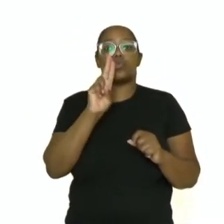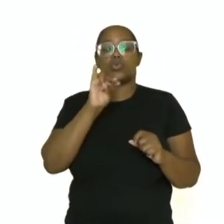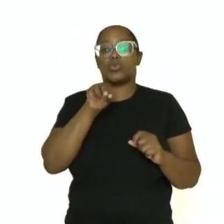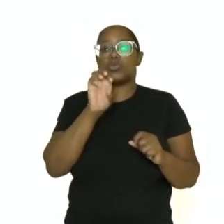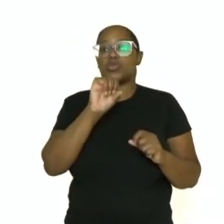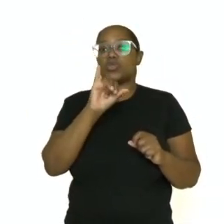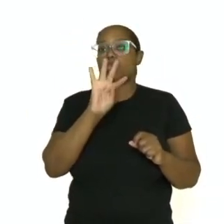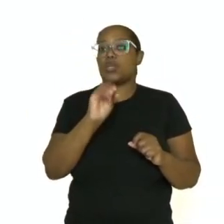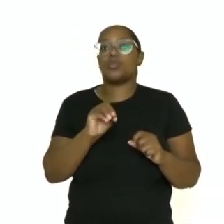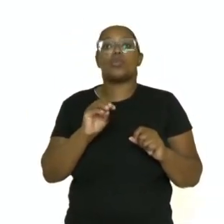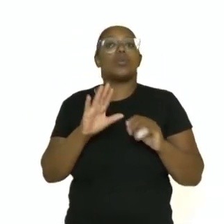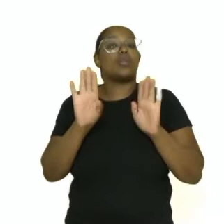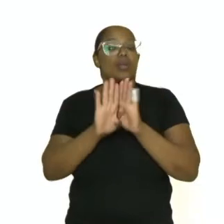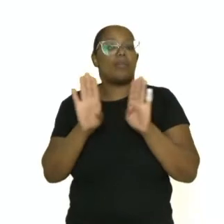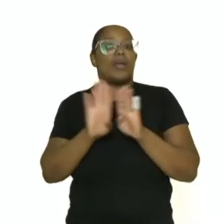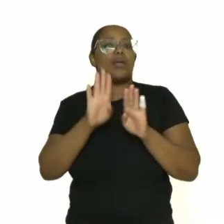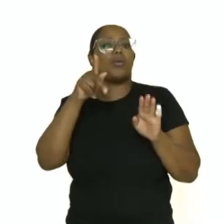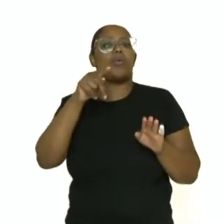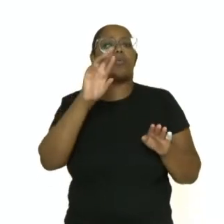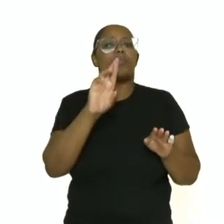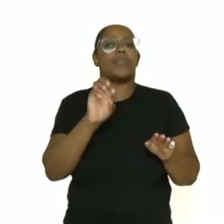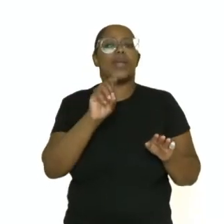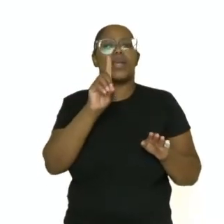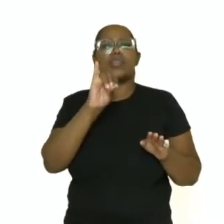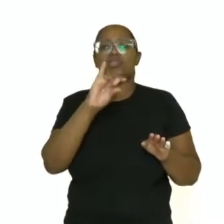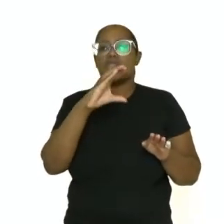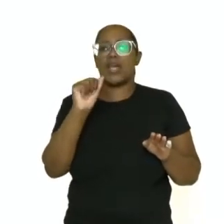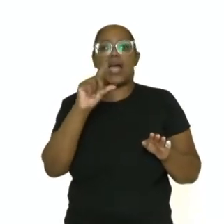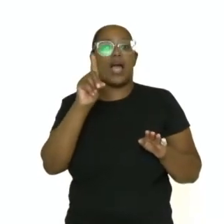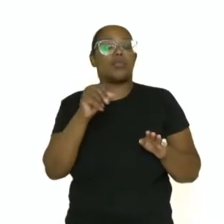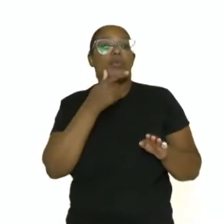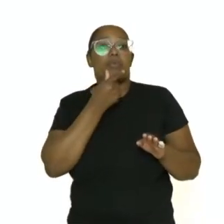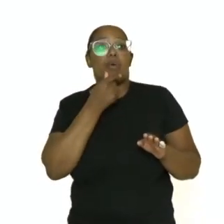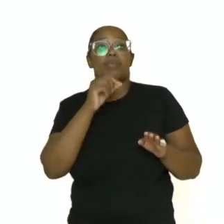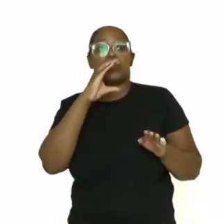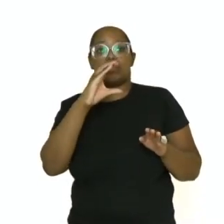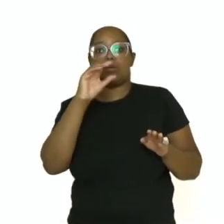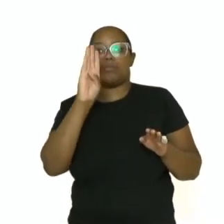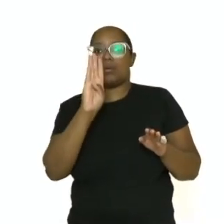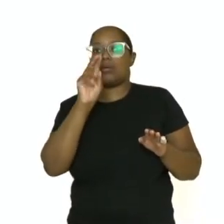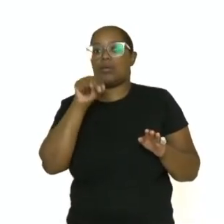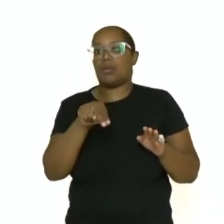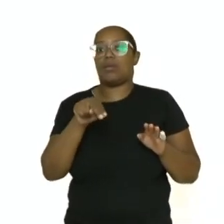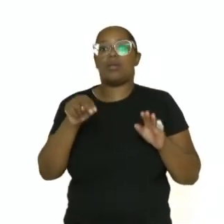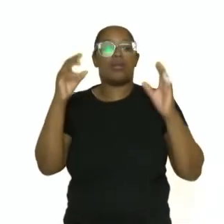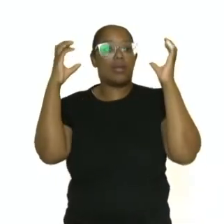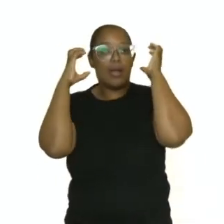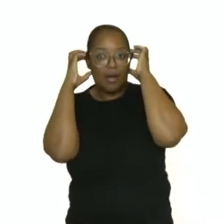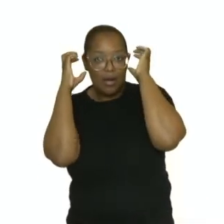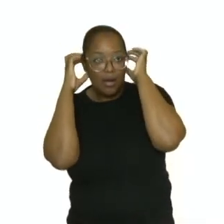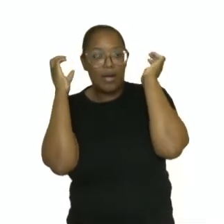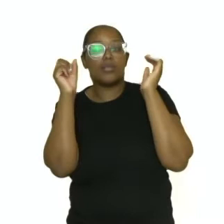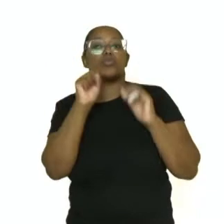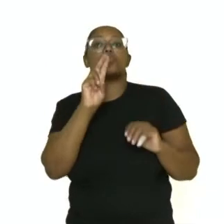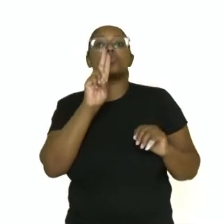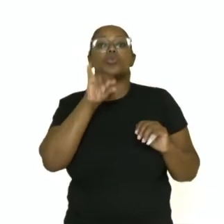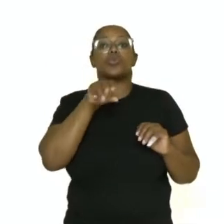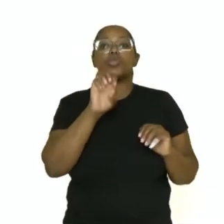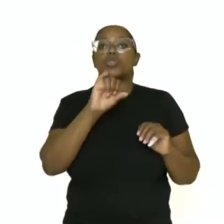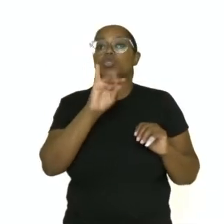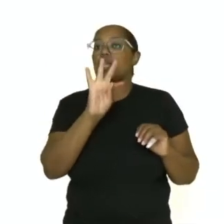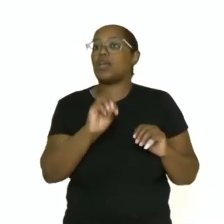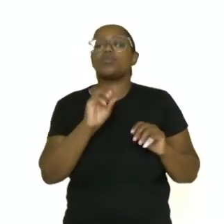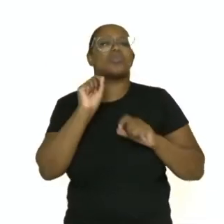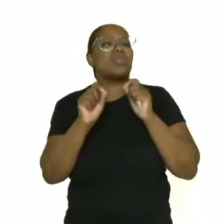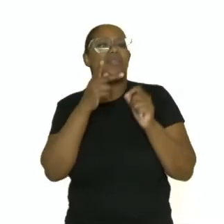ele, corresponde ao predicado. Olha lá, a CBN entrevistou o Hudson José. De quem falamos? Da CBN, sujeito. O que falamos